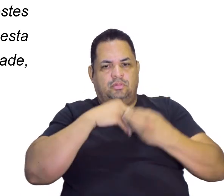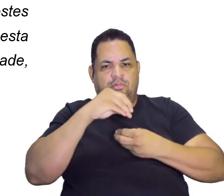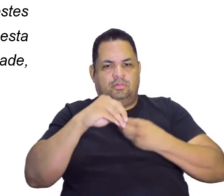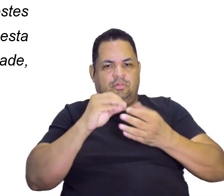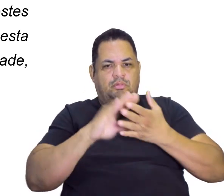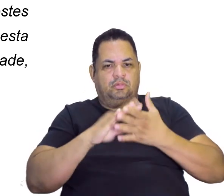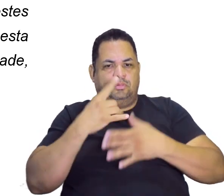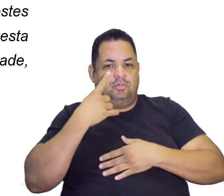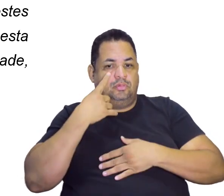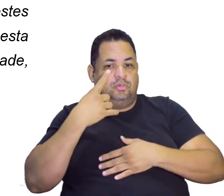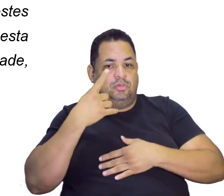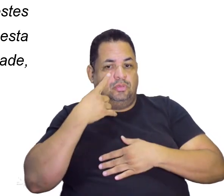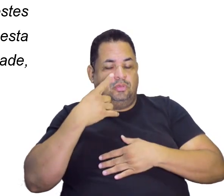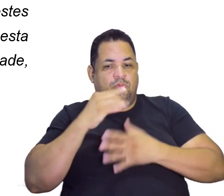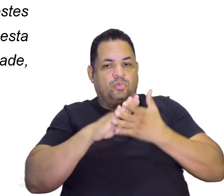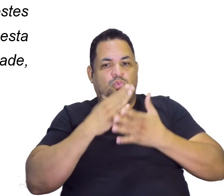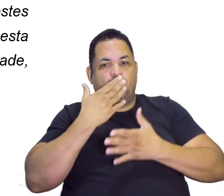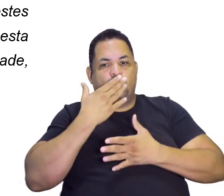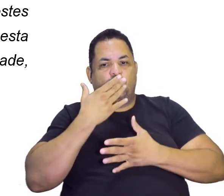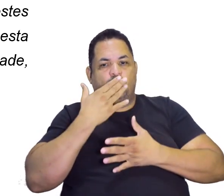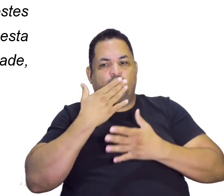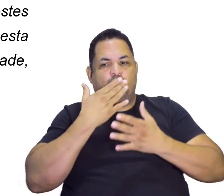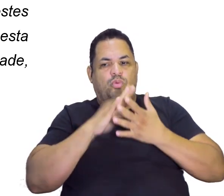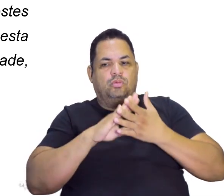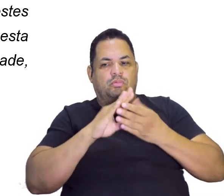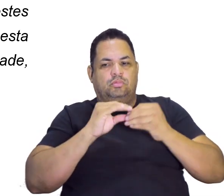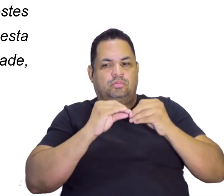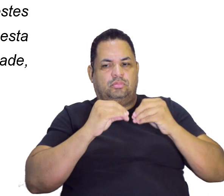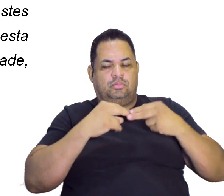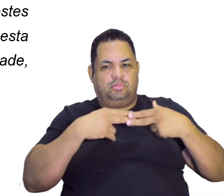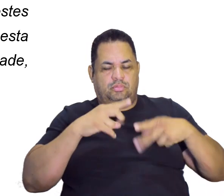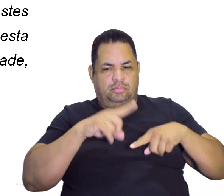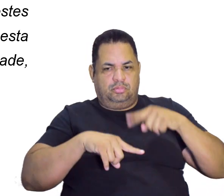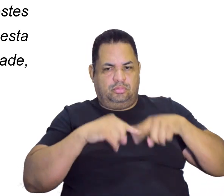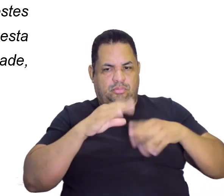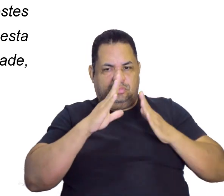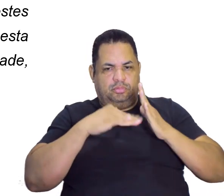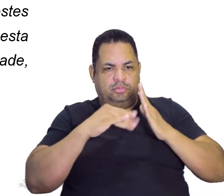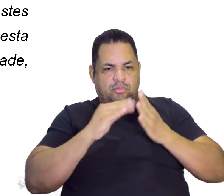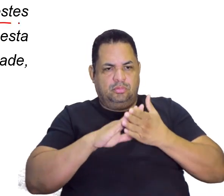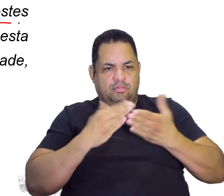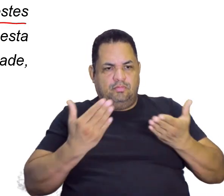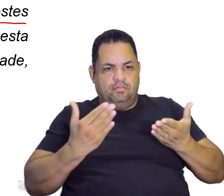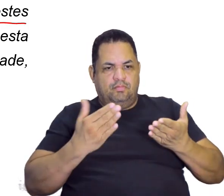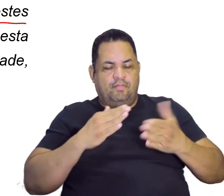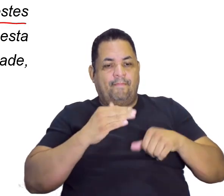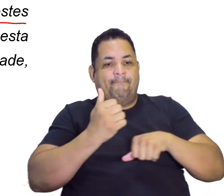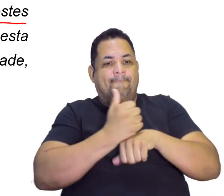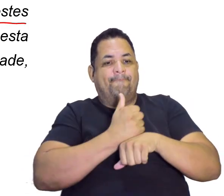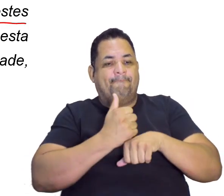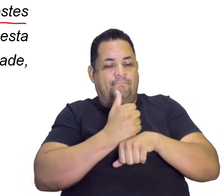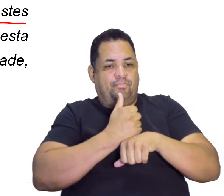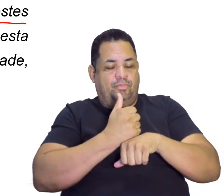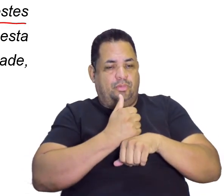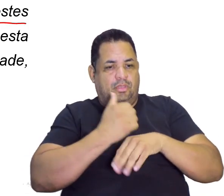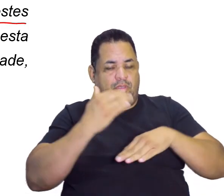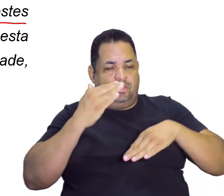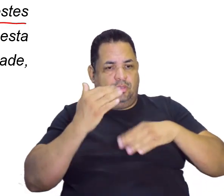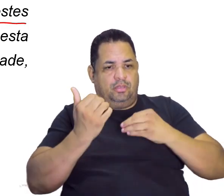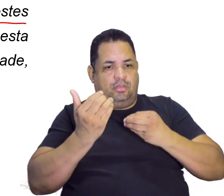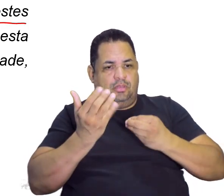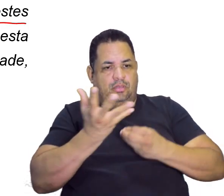a mistura óptica de tons e tintas. Para estes pintores,